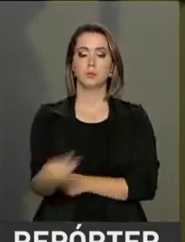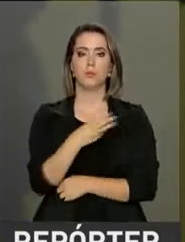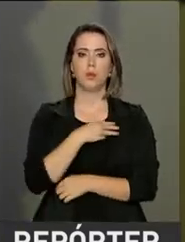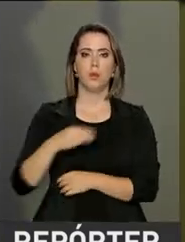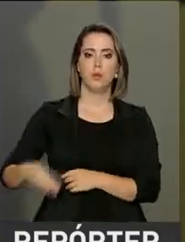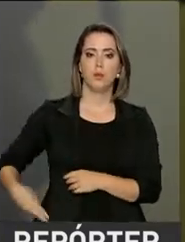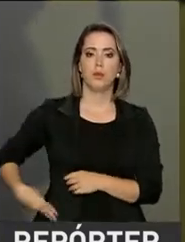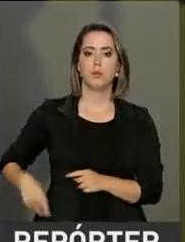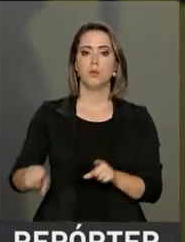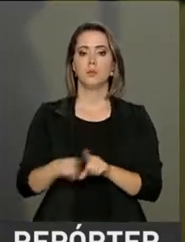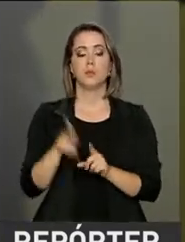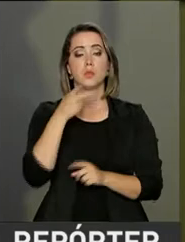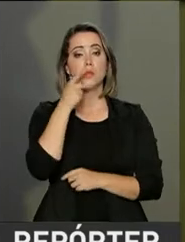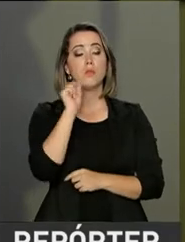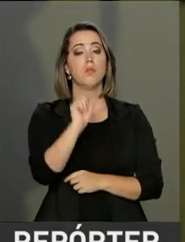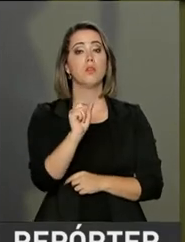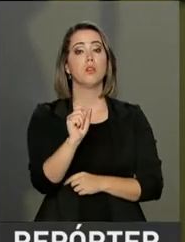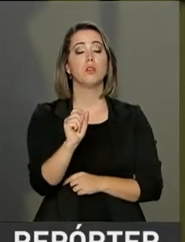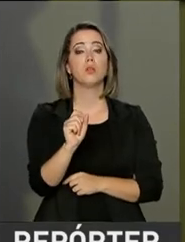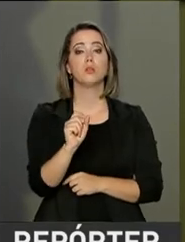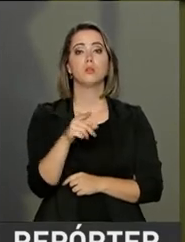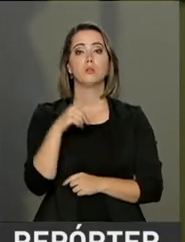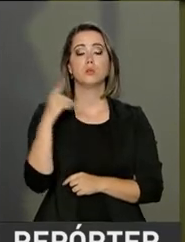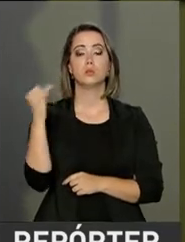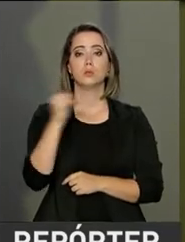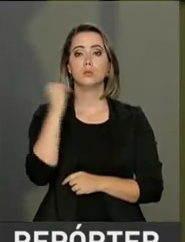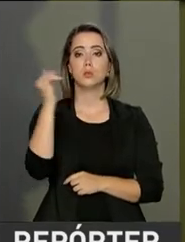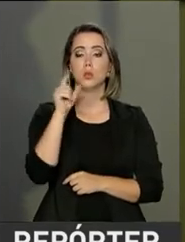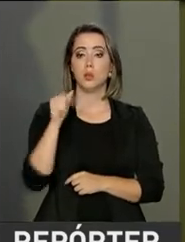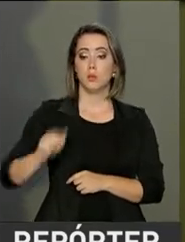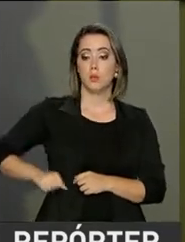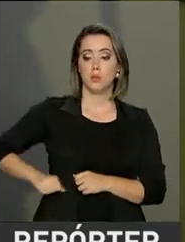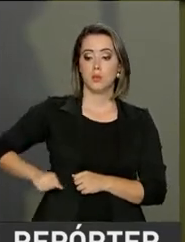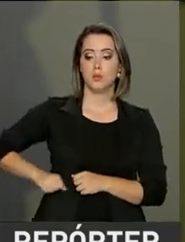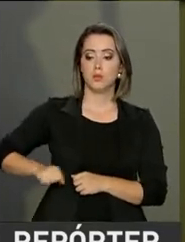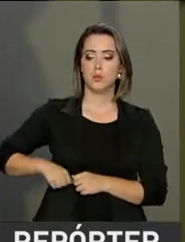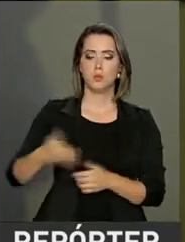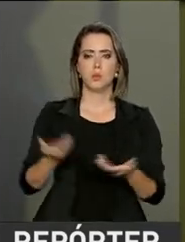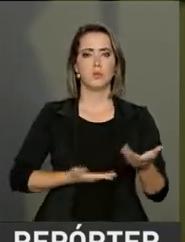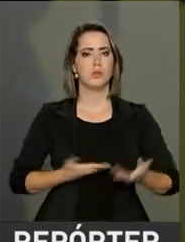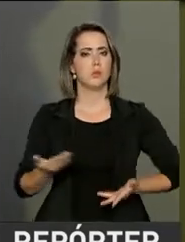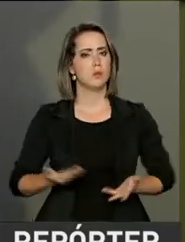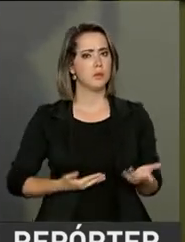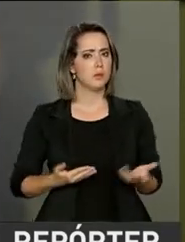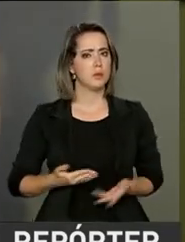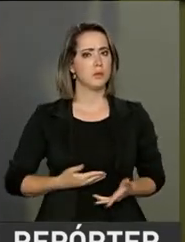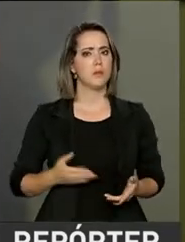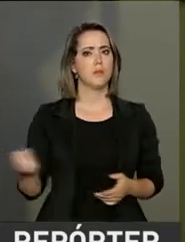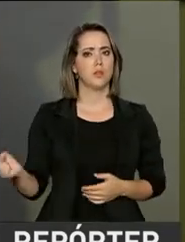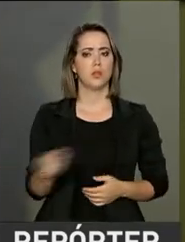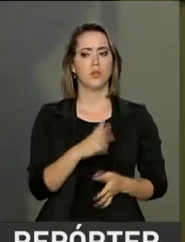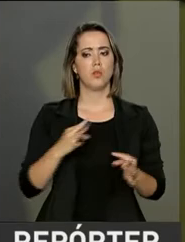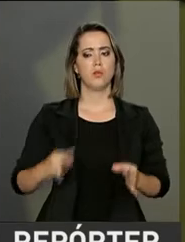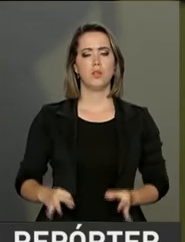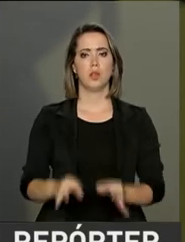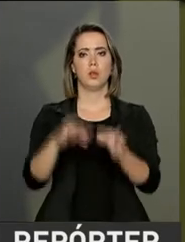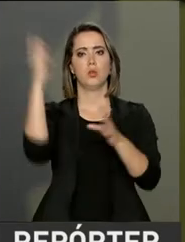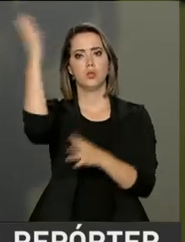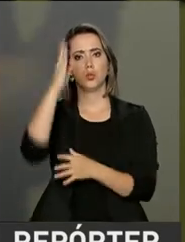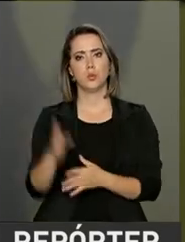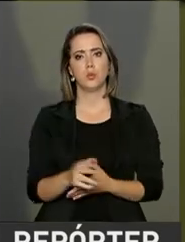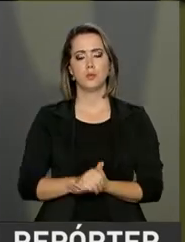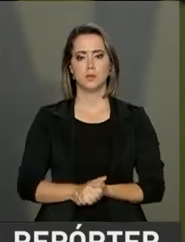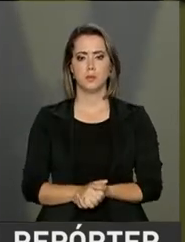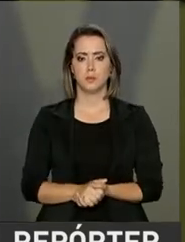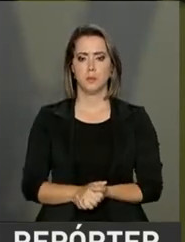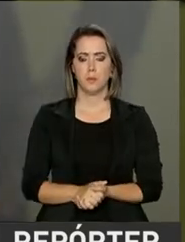Relações Exteriores ressaltou ainda que a diplomacia deve estar a serviço da modernização do país. Nós